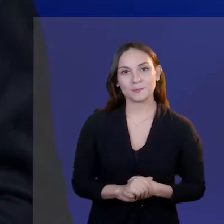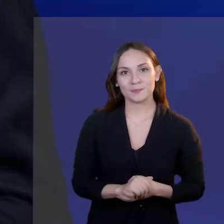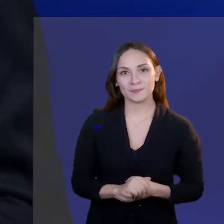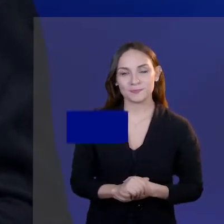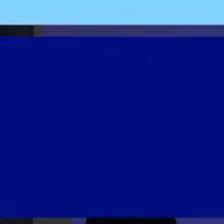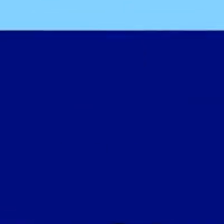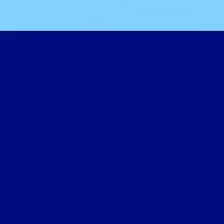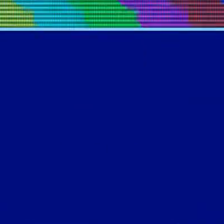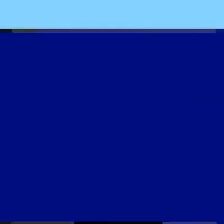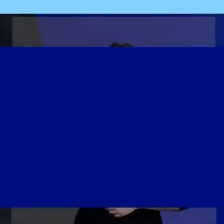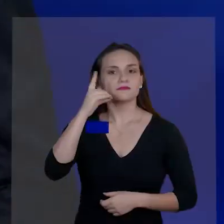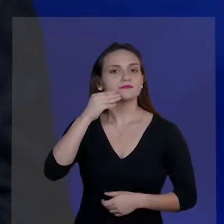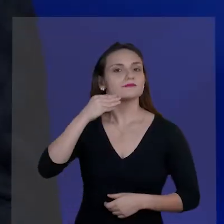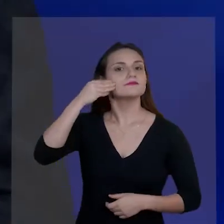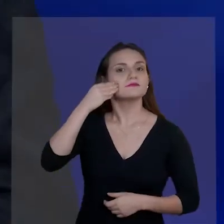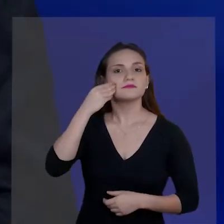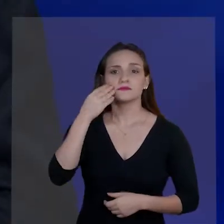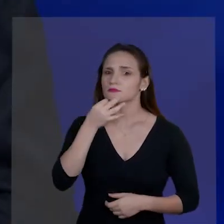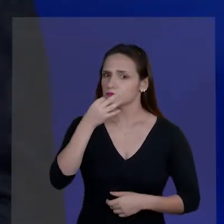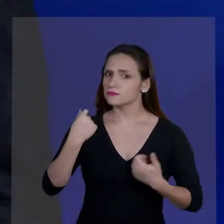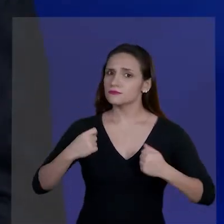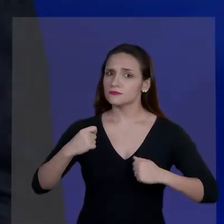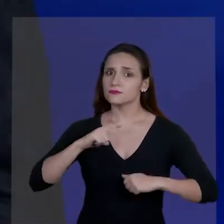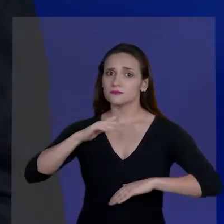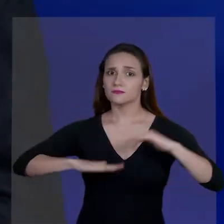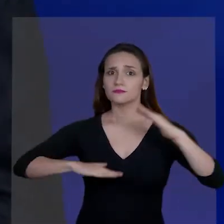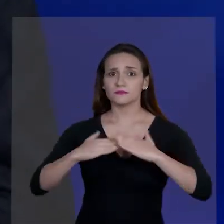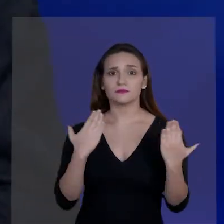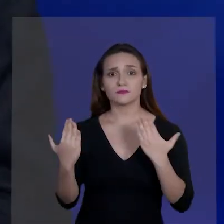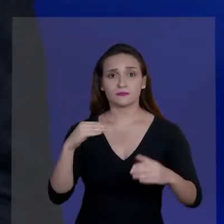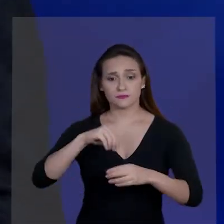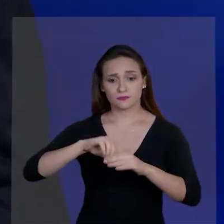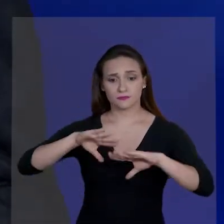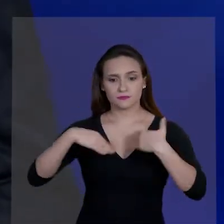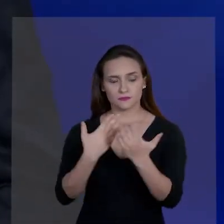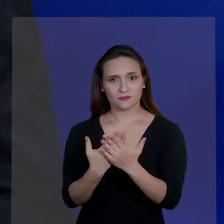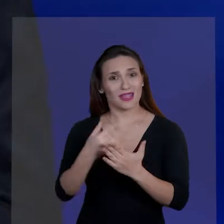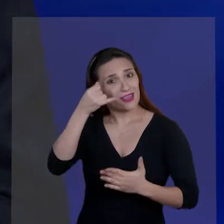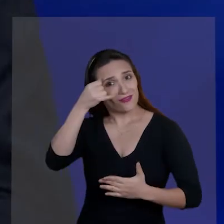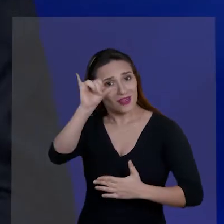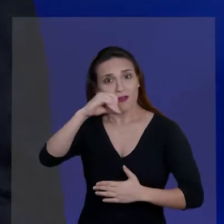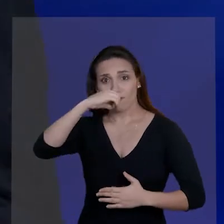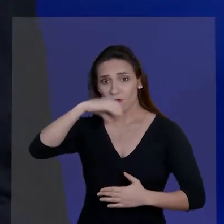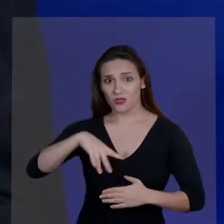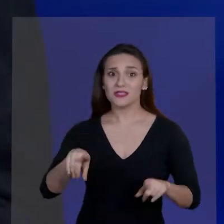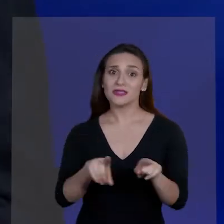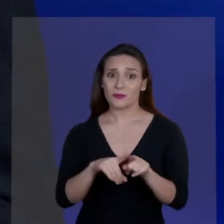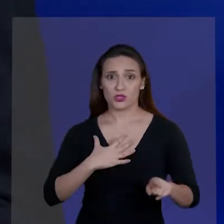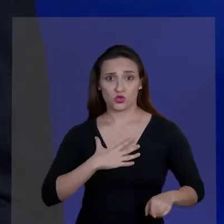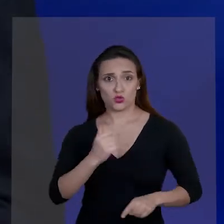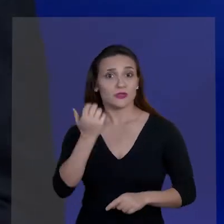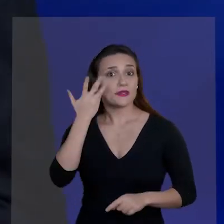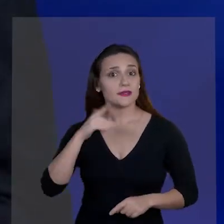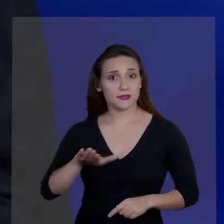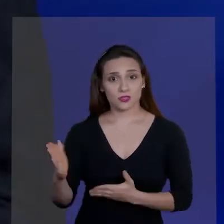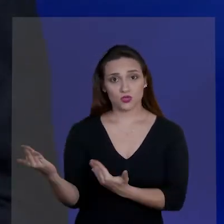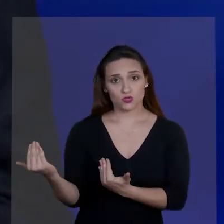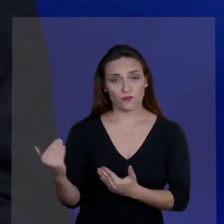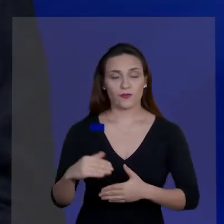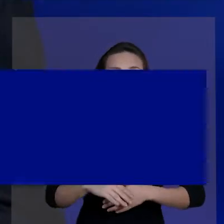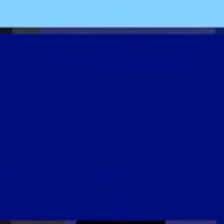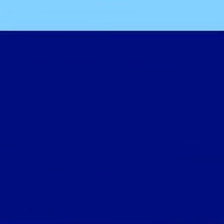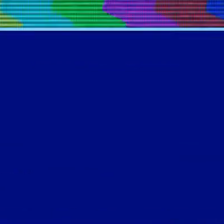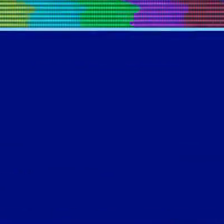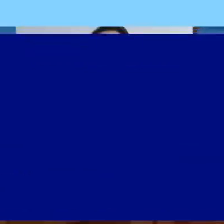Assembleia Legislativa. Marçal Filho sugere a presença de psicólogos em escolas como prevenção à violência e